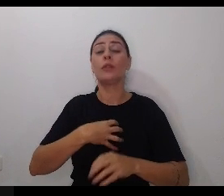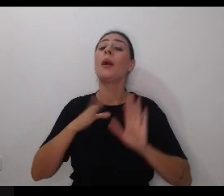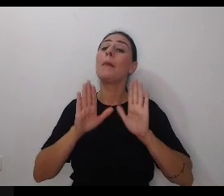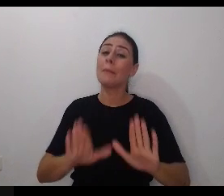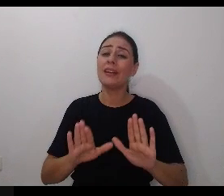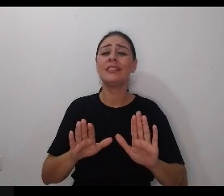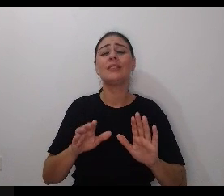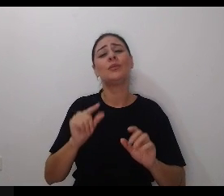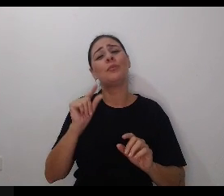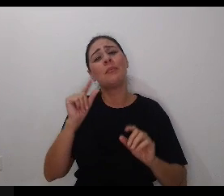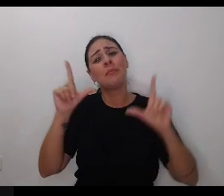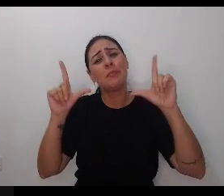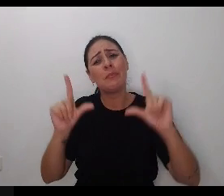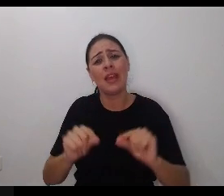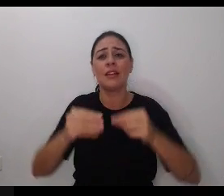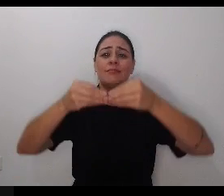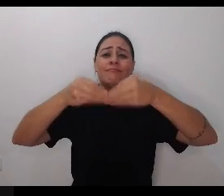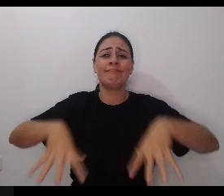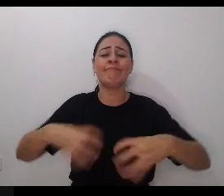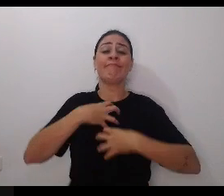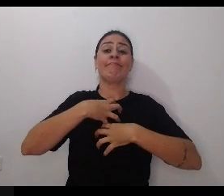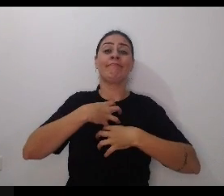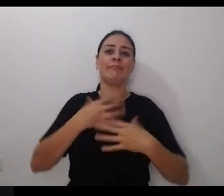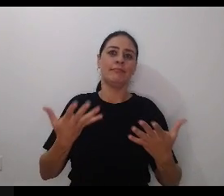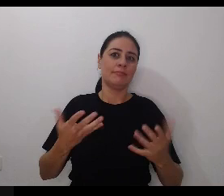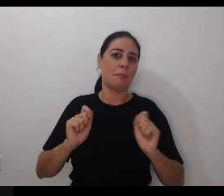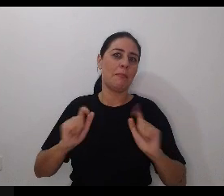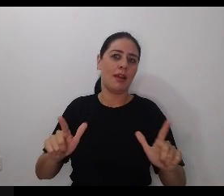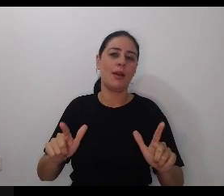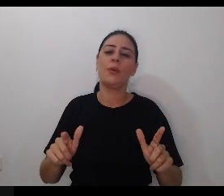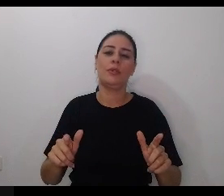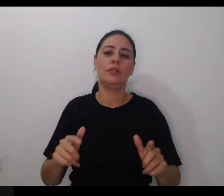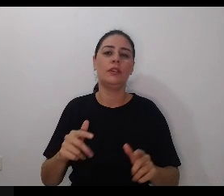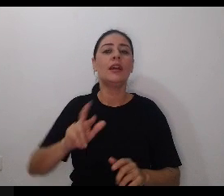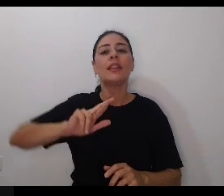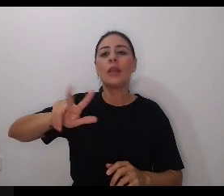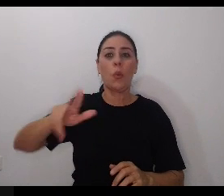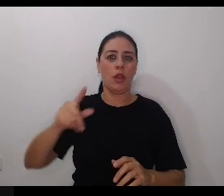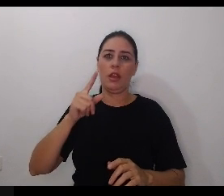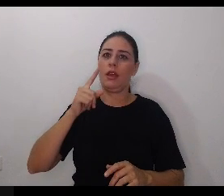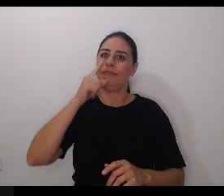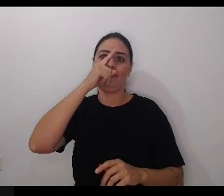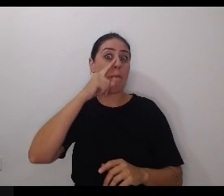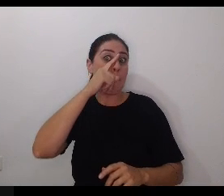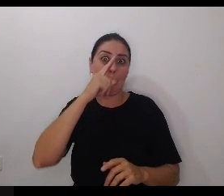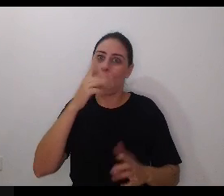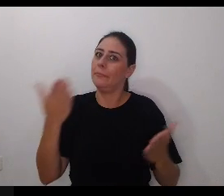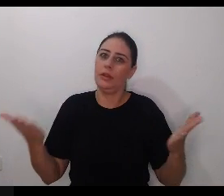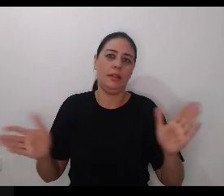for possível, da forma mais segura possível, mas para que se tenha o mínimo de impacto possível,